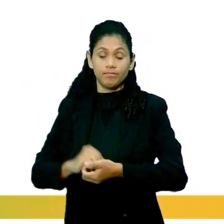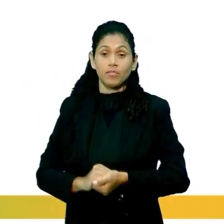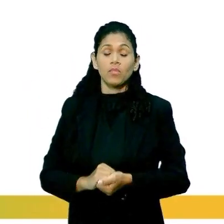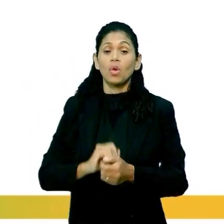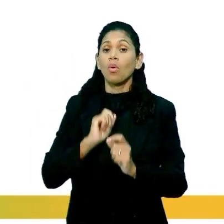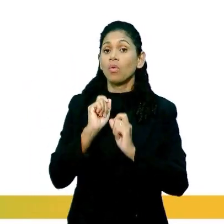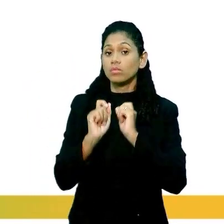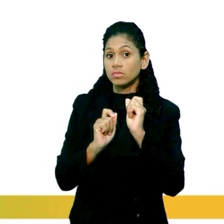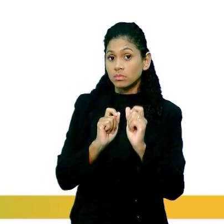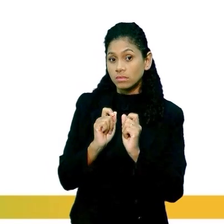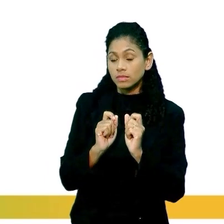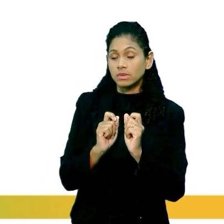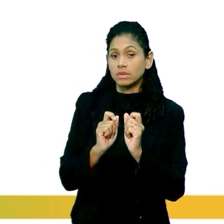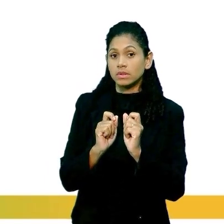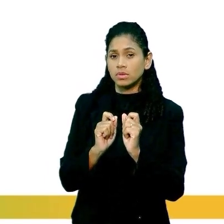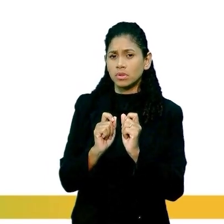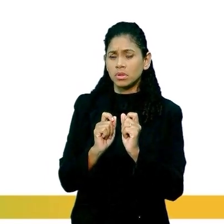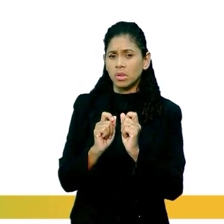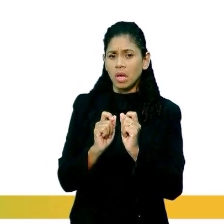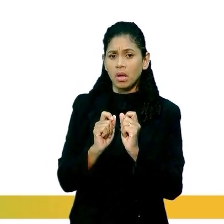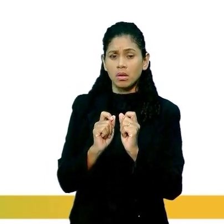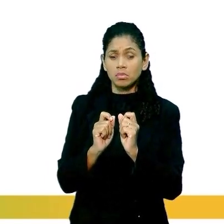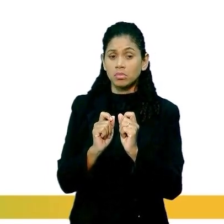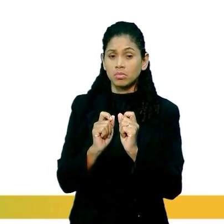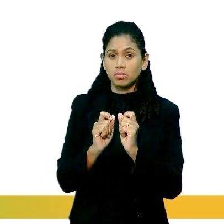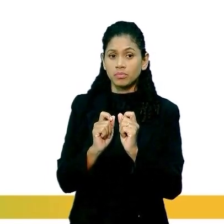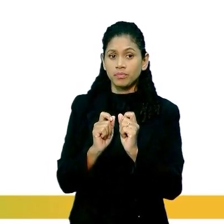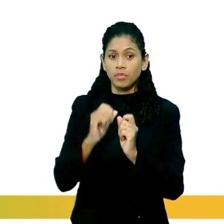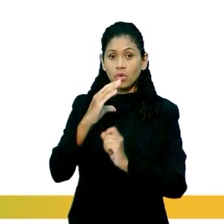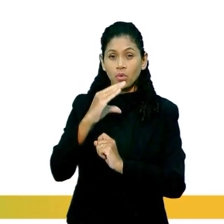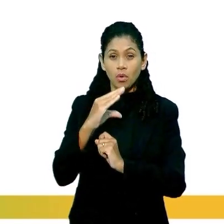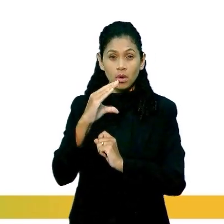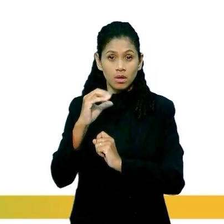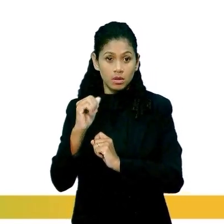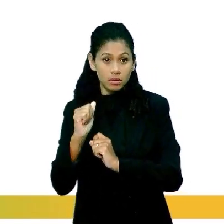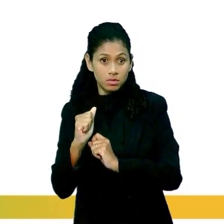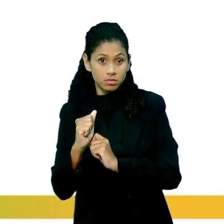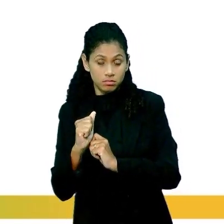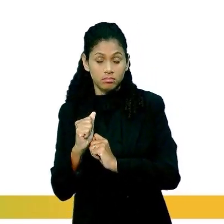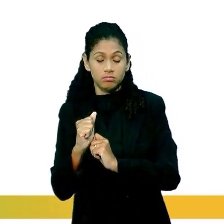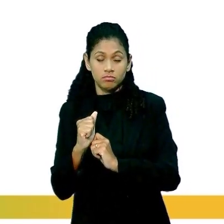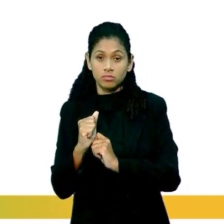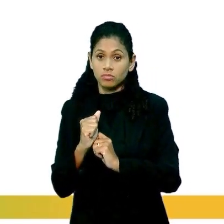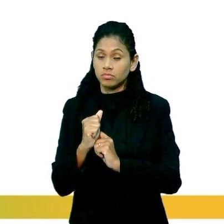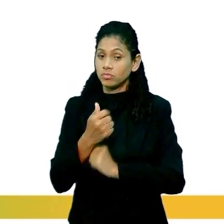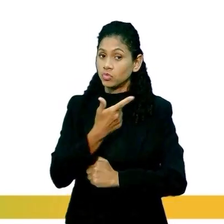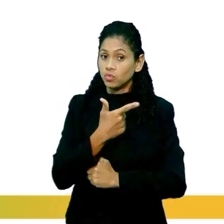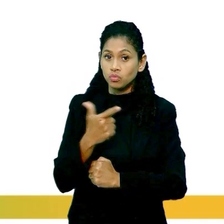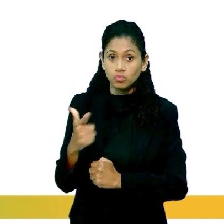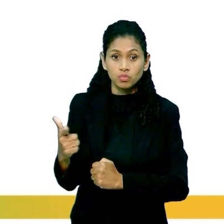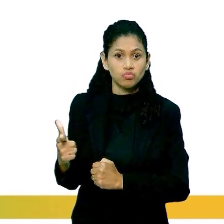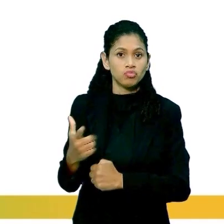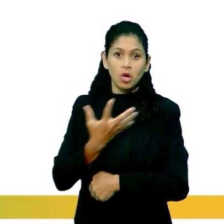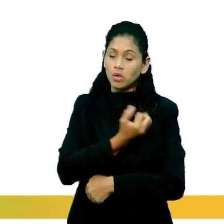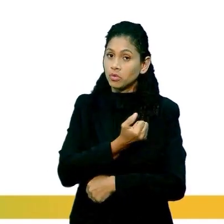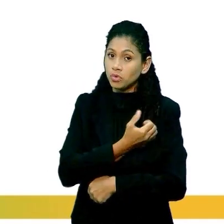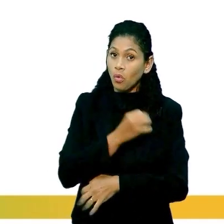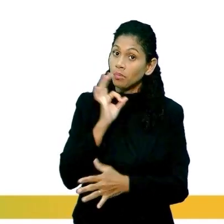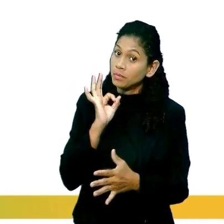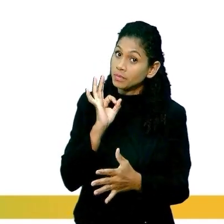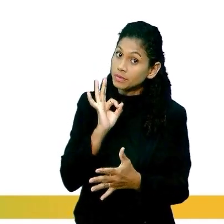que está desorganizado aí? Então perceba que o cálcio não está com os coeficientes corretos e nem